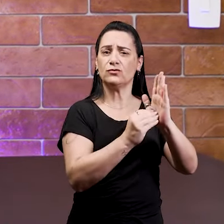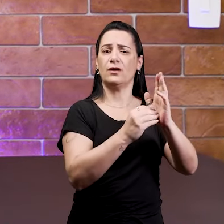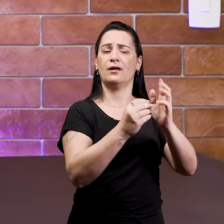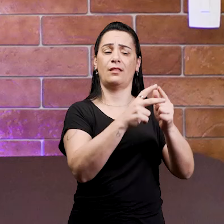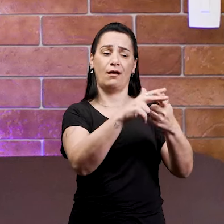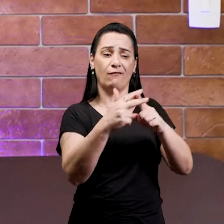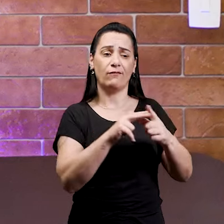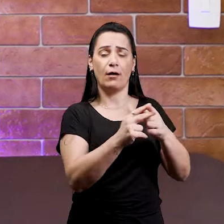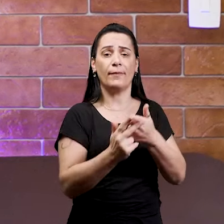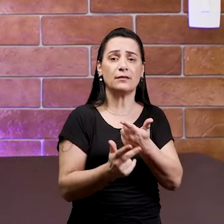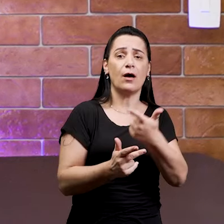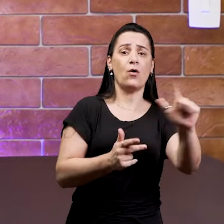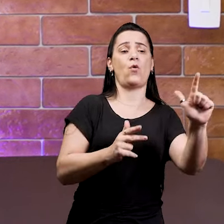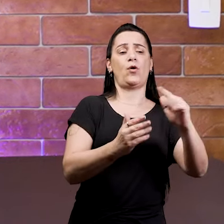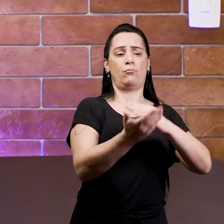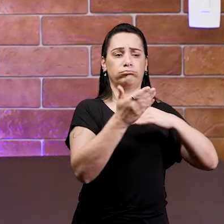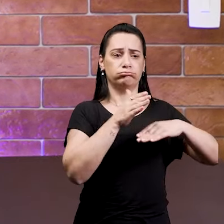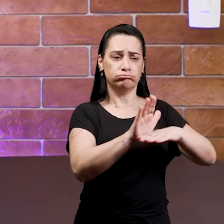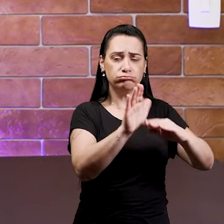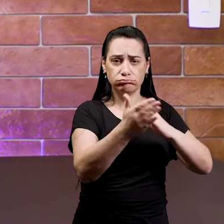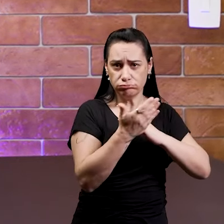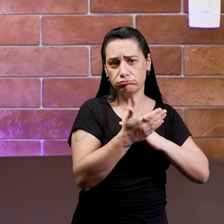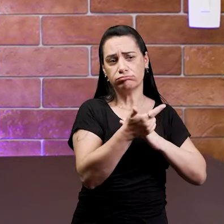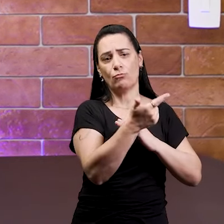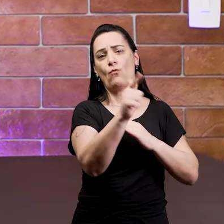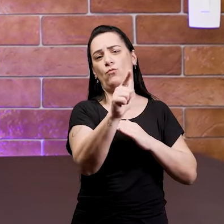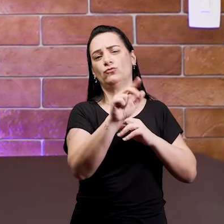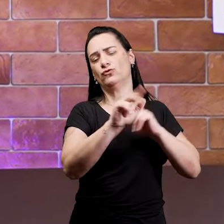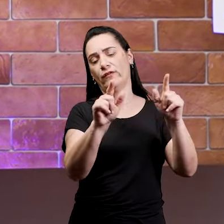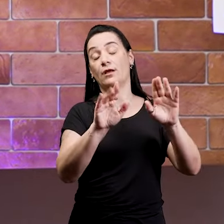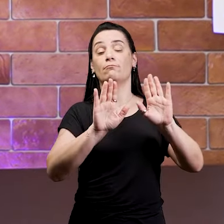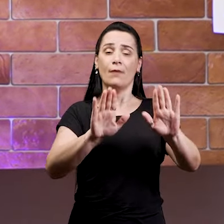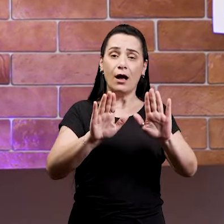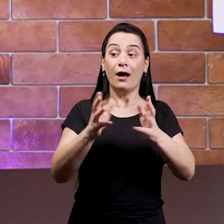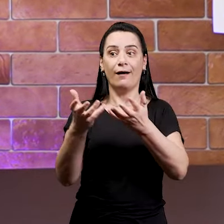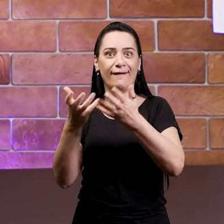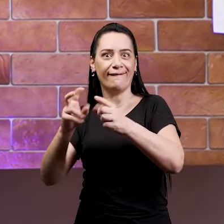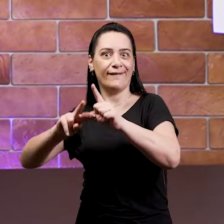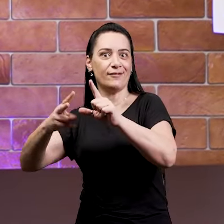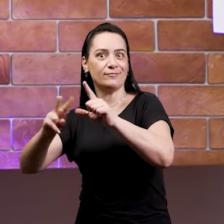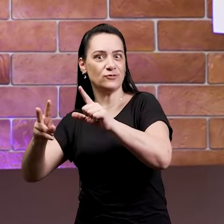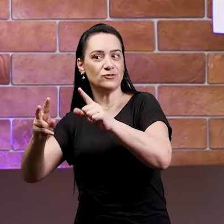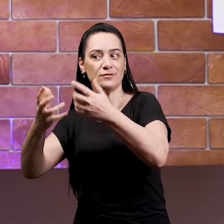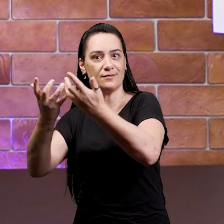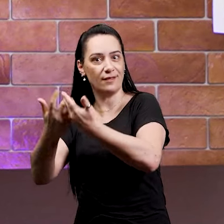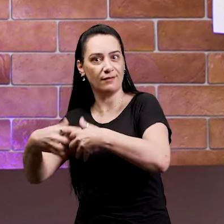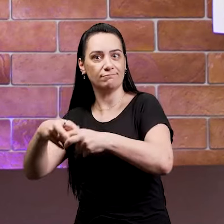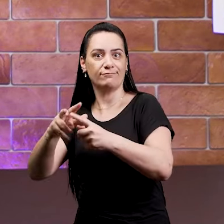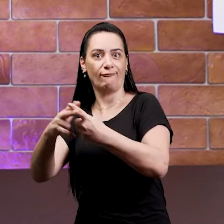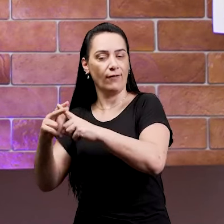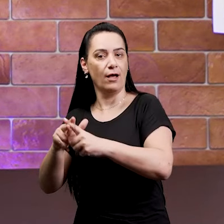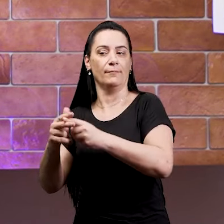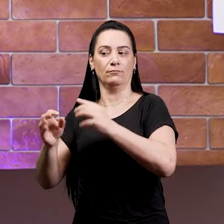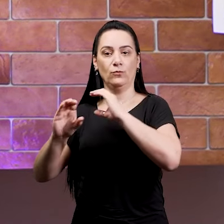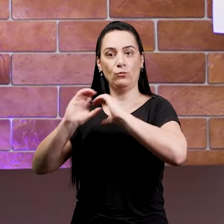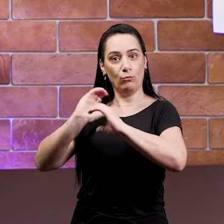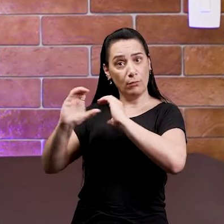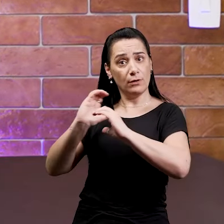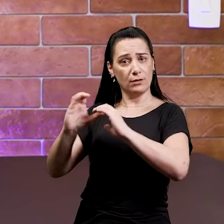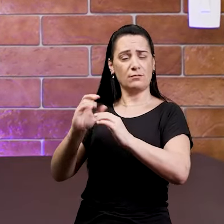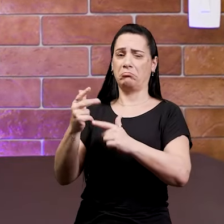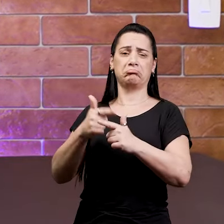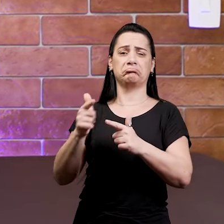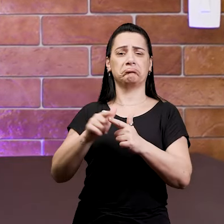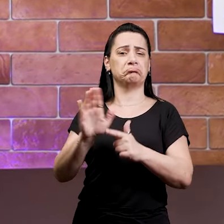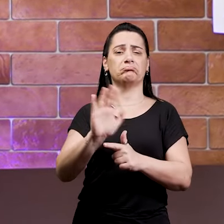e outras ferramentas de colaboração com outros provedores, mas ela gostaria de usar o Teams como ferramenta de comunicação.